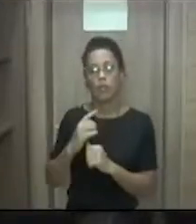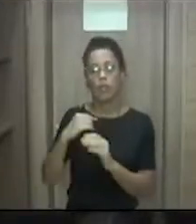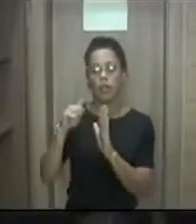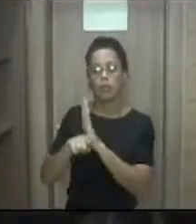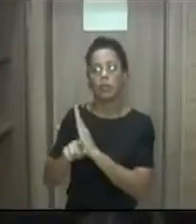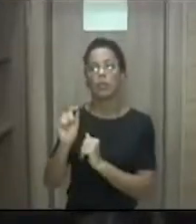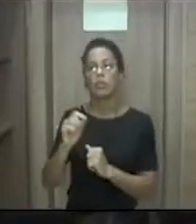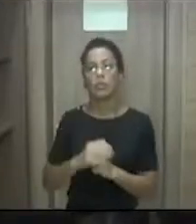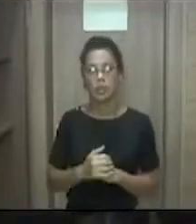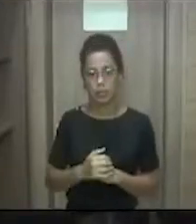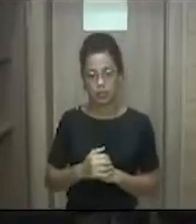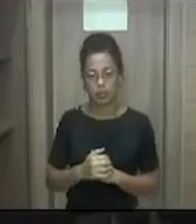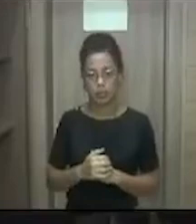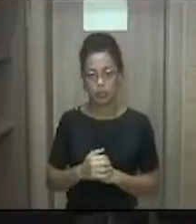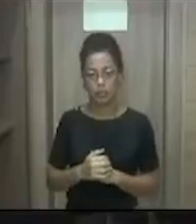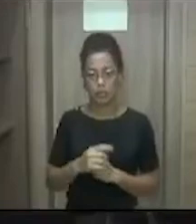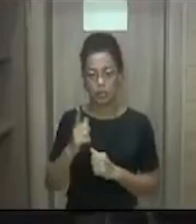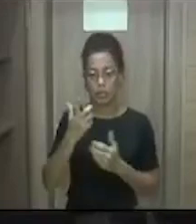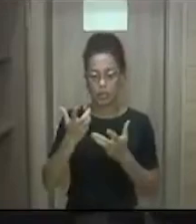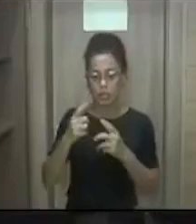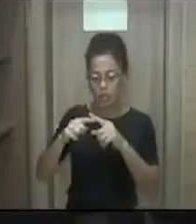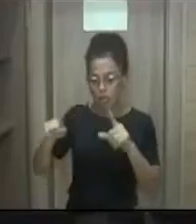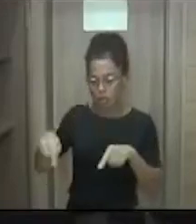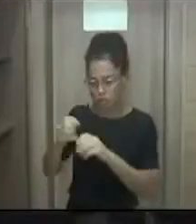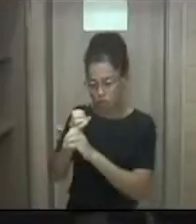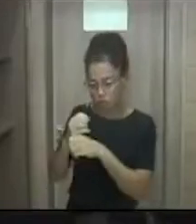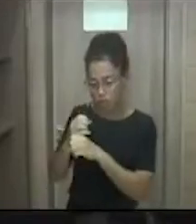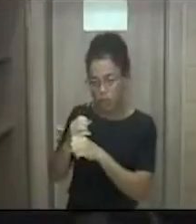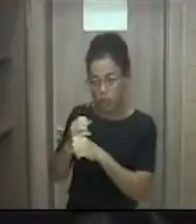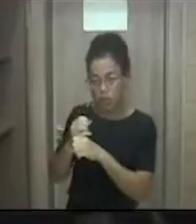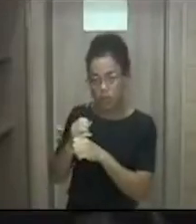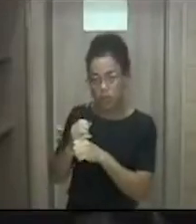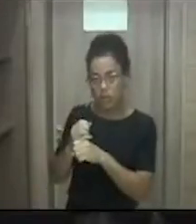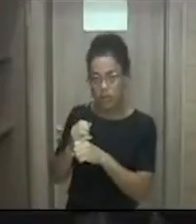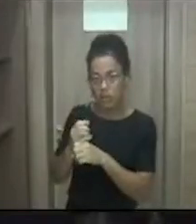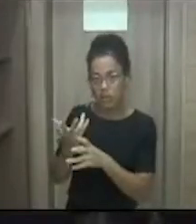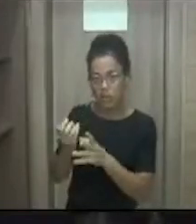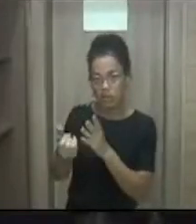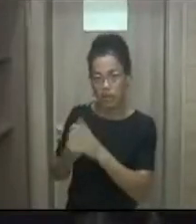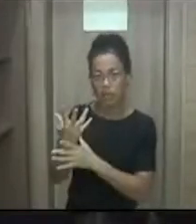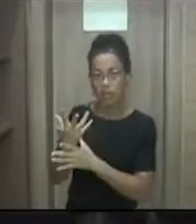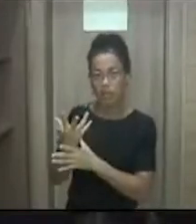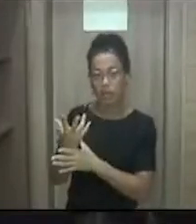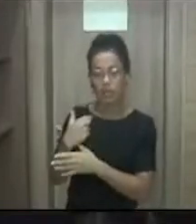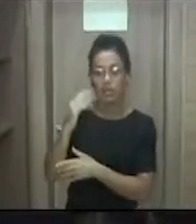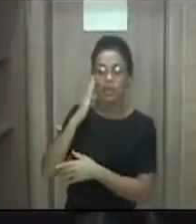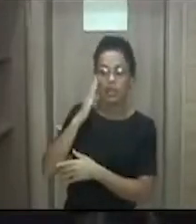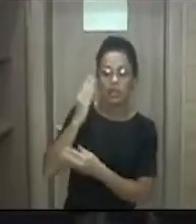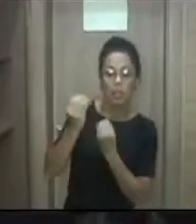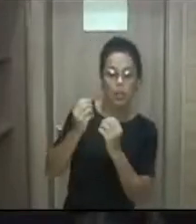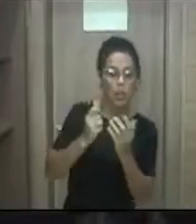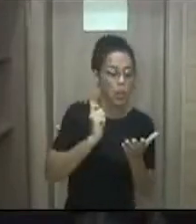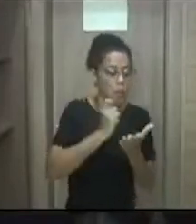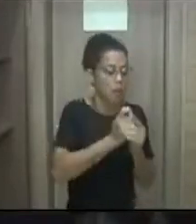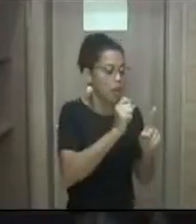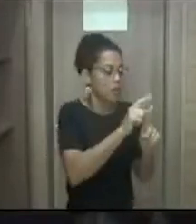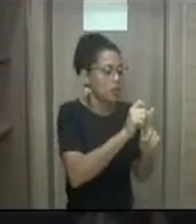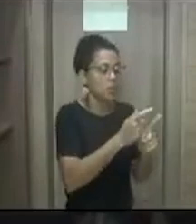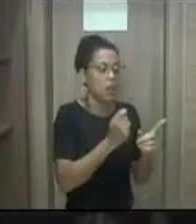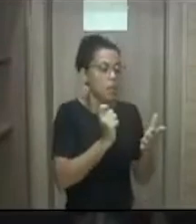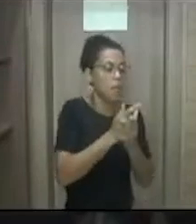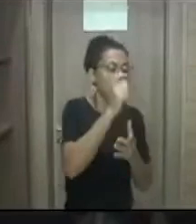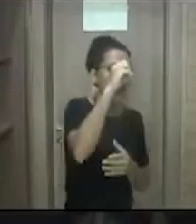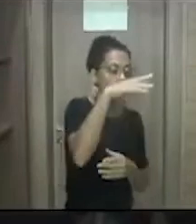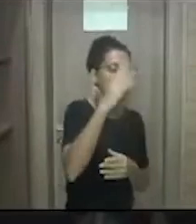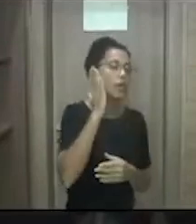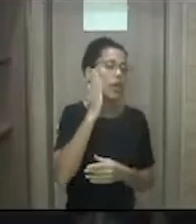você quer montar um laboratório? Quer virar meu concorrente, Gilson? Era bem assim. Por que você quer saber quanto eu pago de aluguel, quanto eu pago de luz?